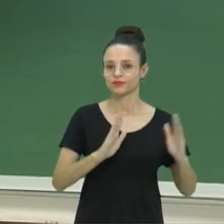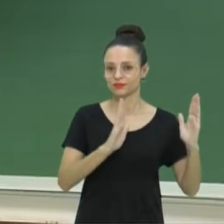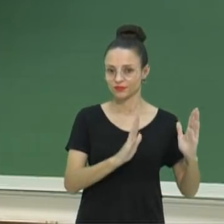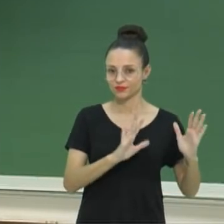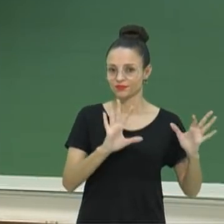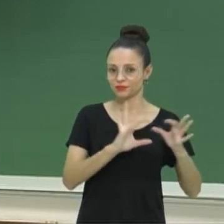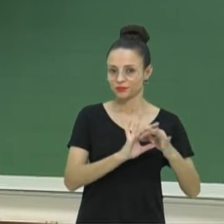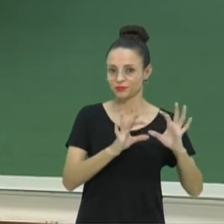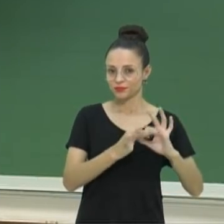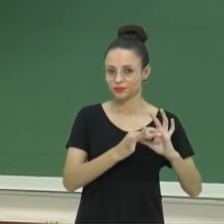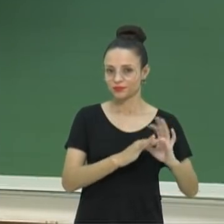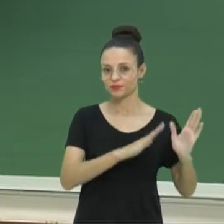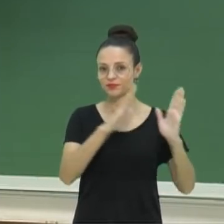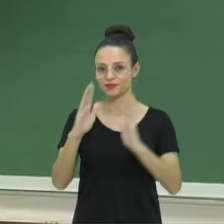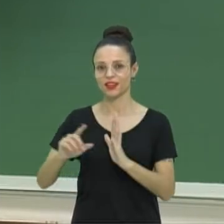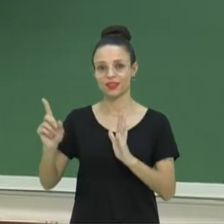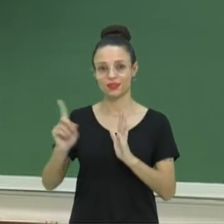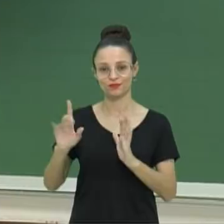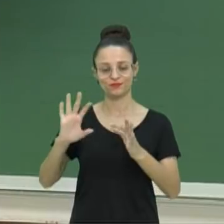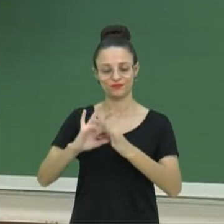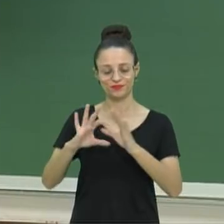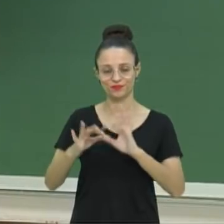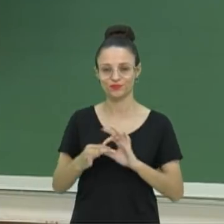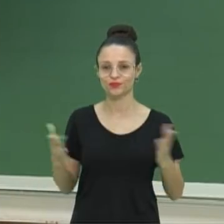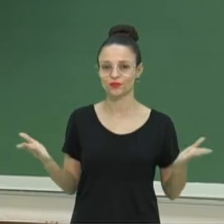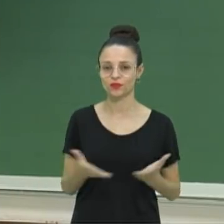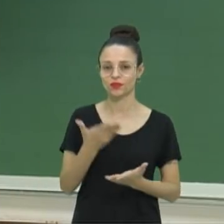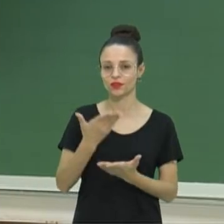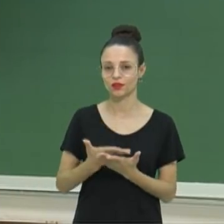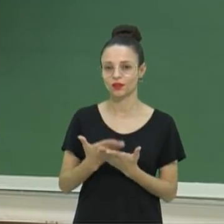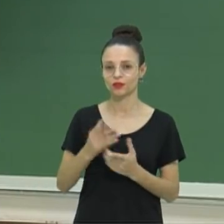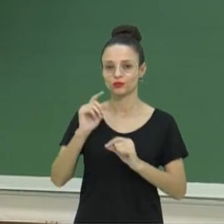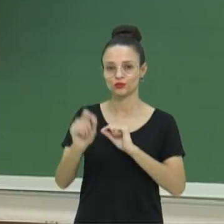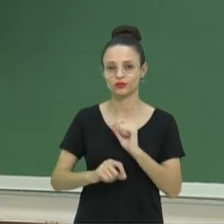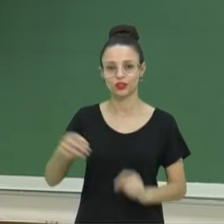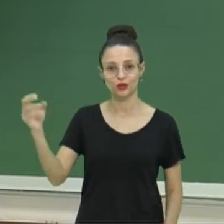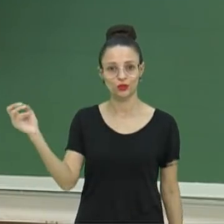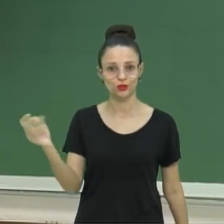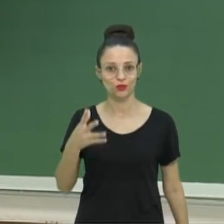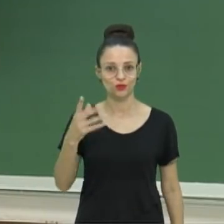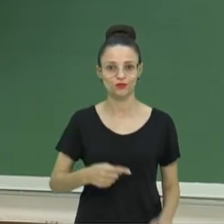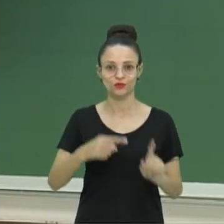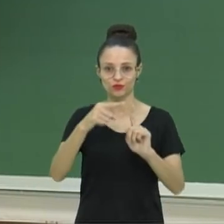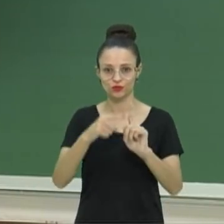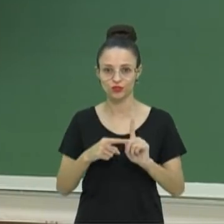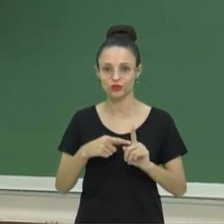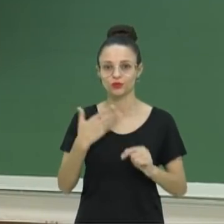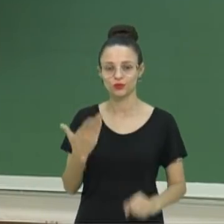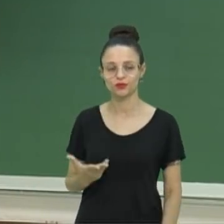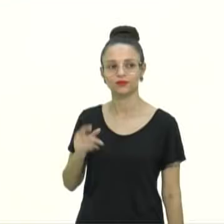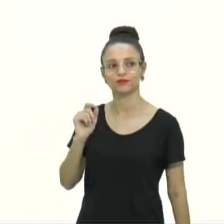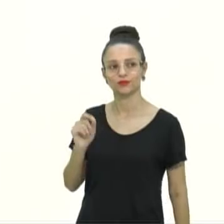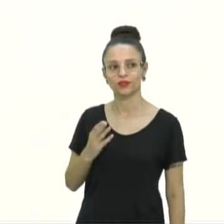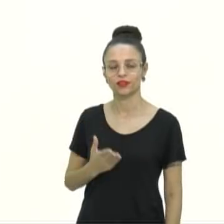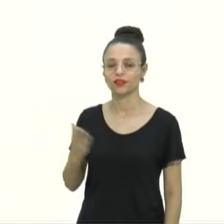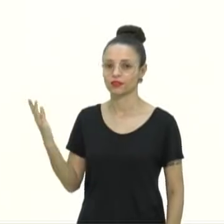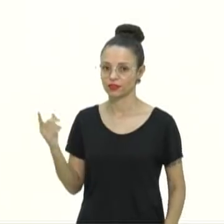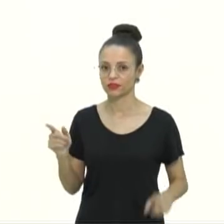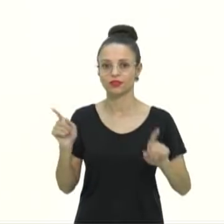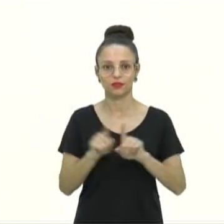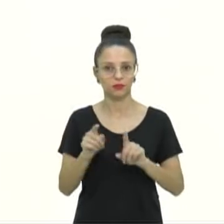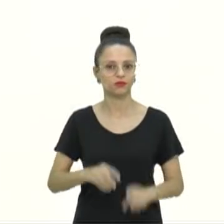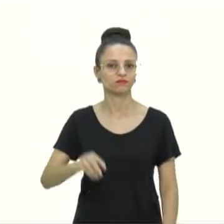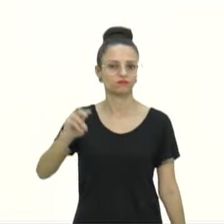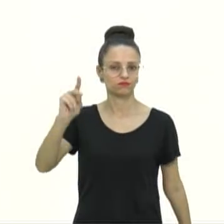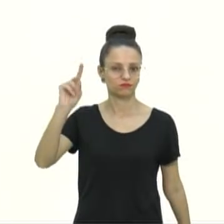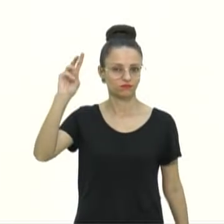olímpicos e depois não olímpicos. Na aula de hoje, então, temos uma nova modalidade. Então, essa modalidade também é bastante